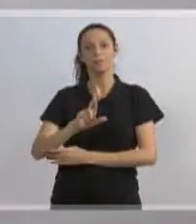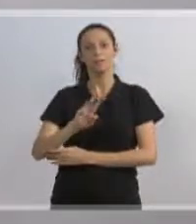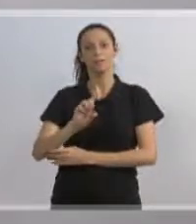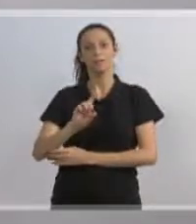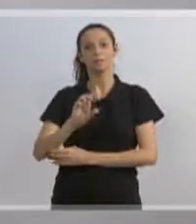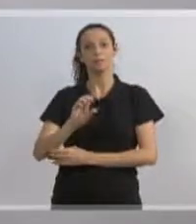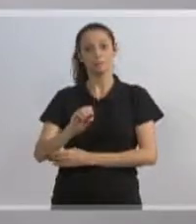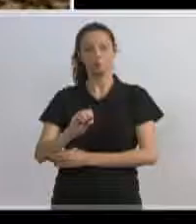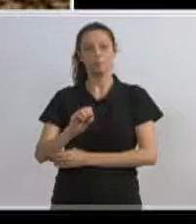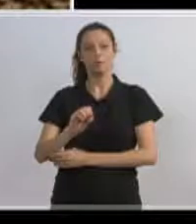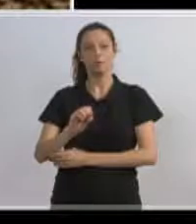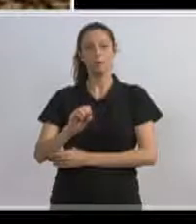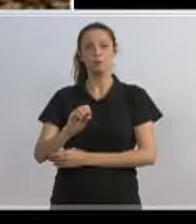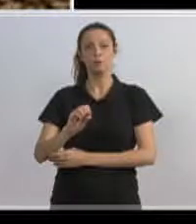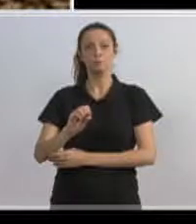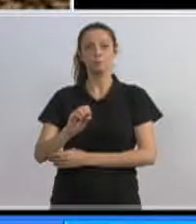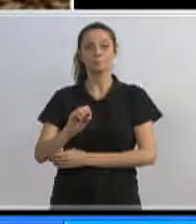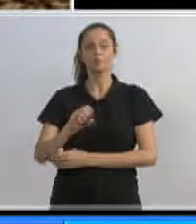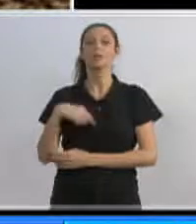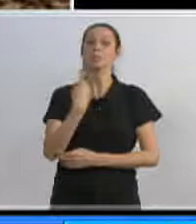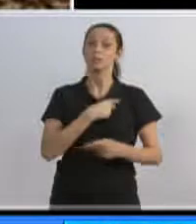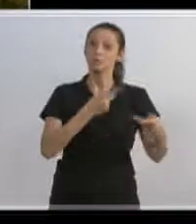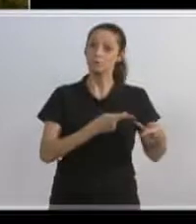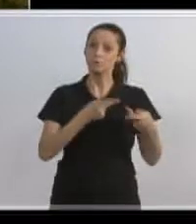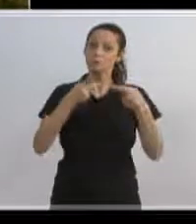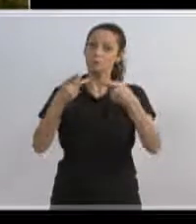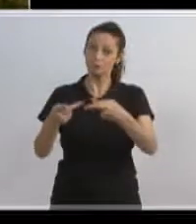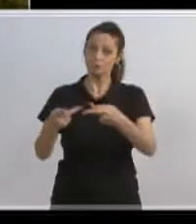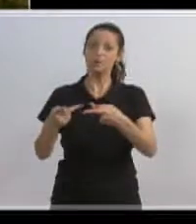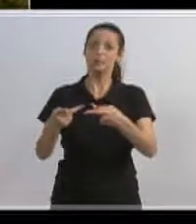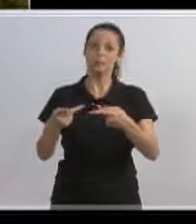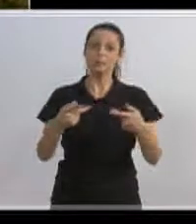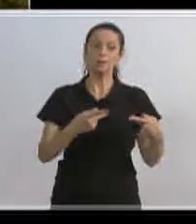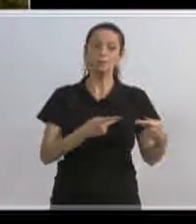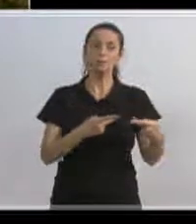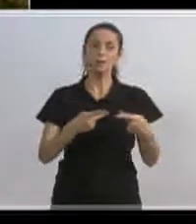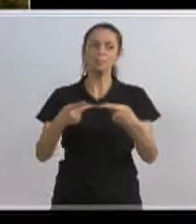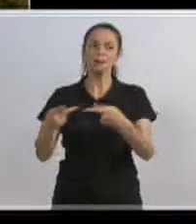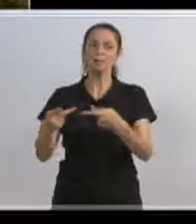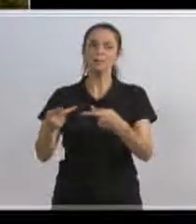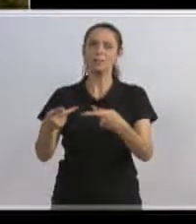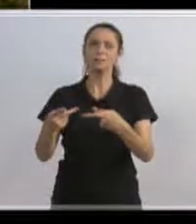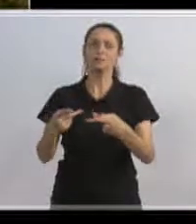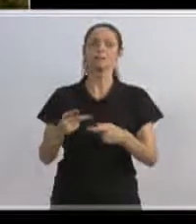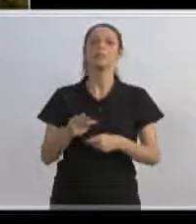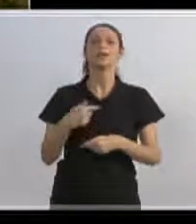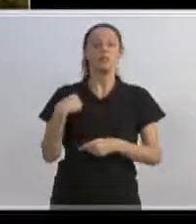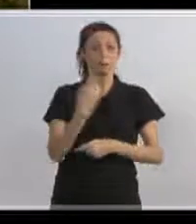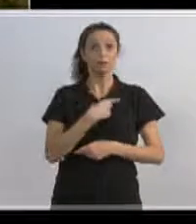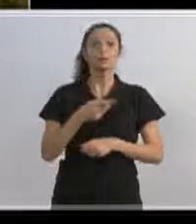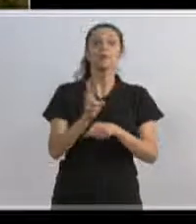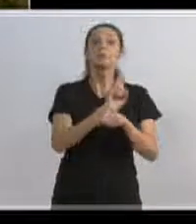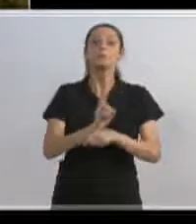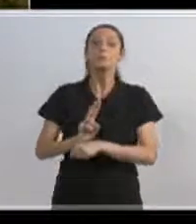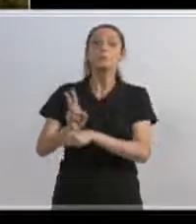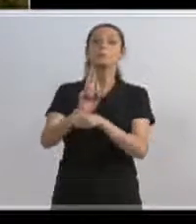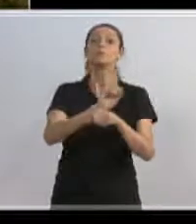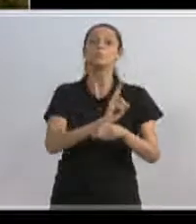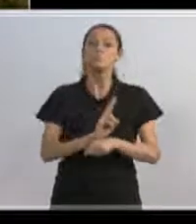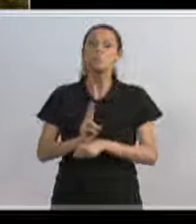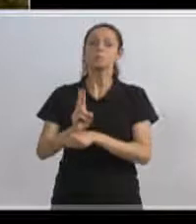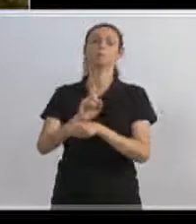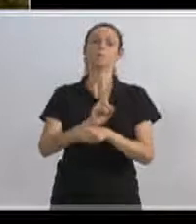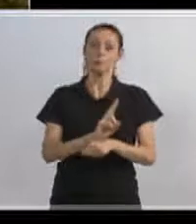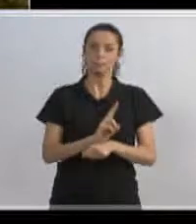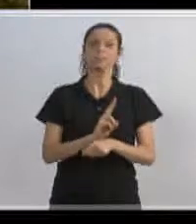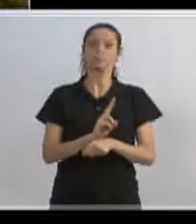gente estivemos lá visitando. Como vereador, a gente legisla e também fiscaliza, né? Esse é o trabalho de fiscalização do